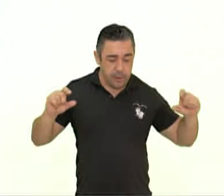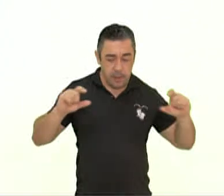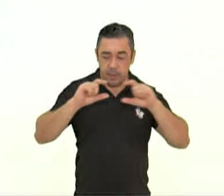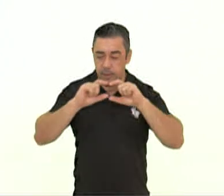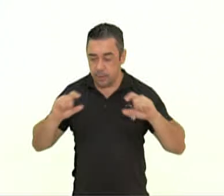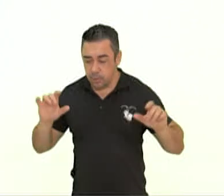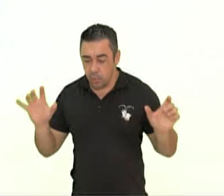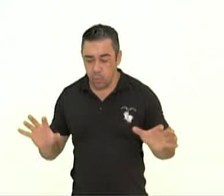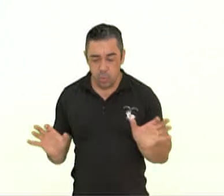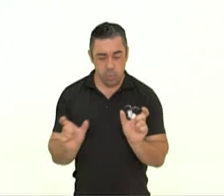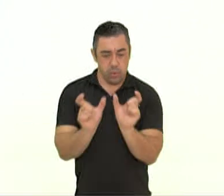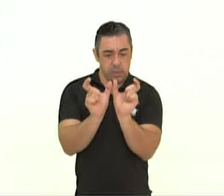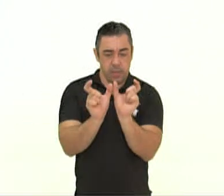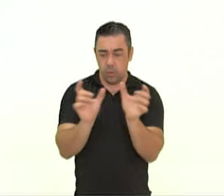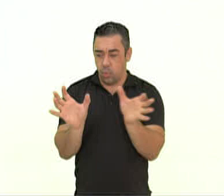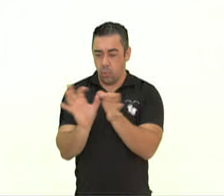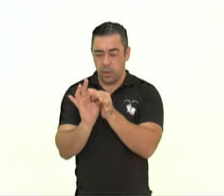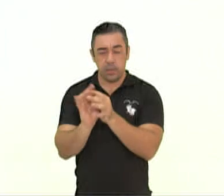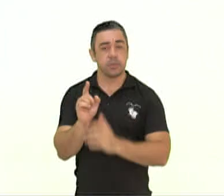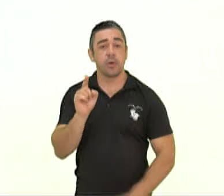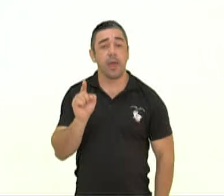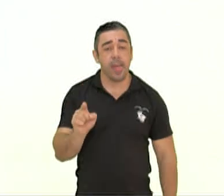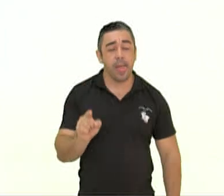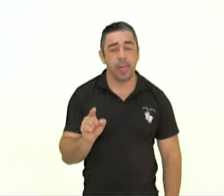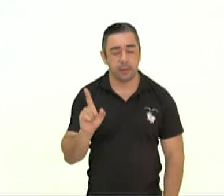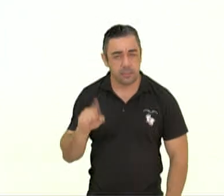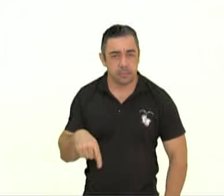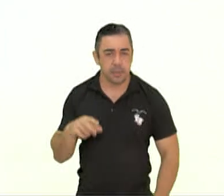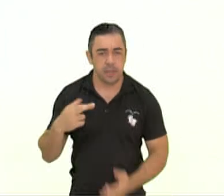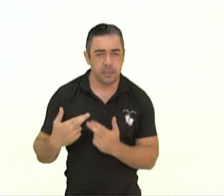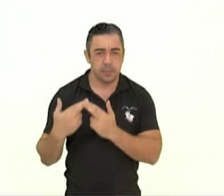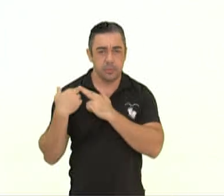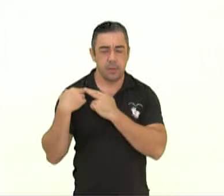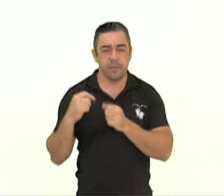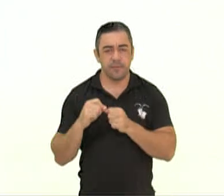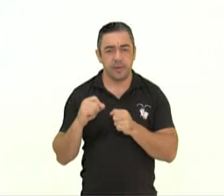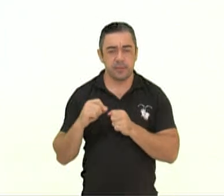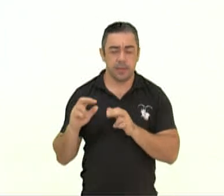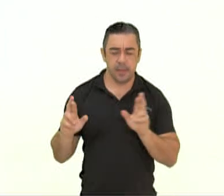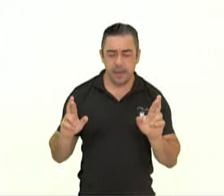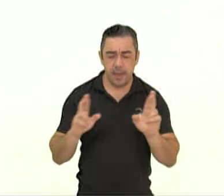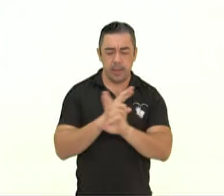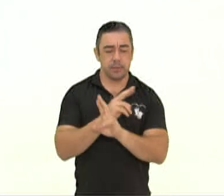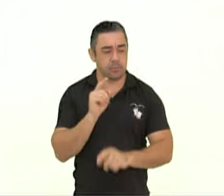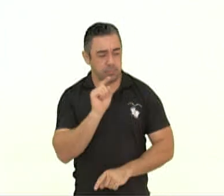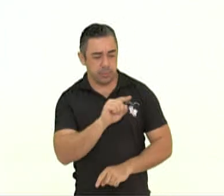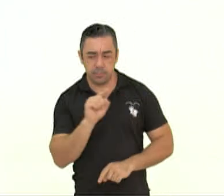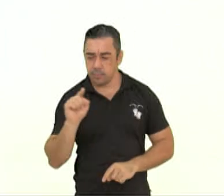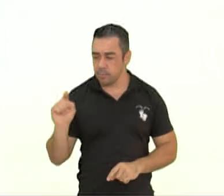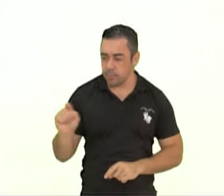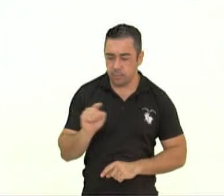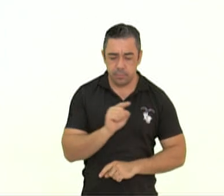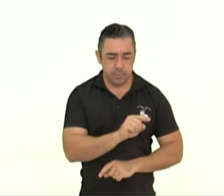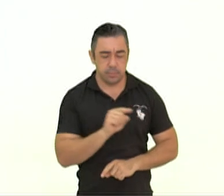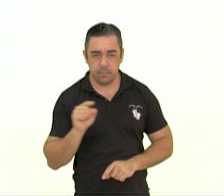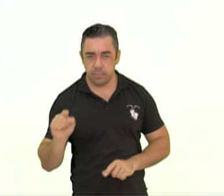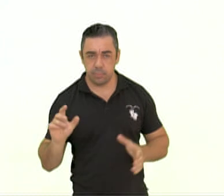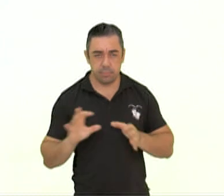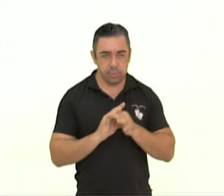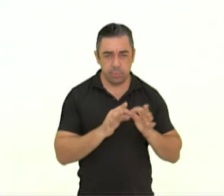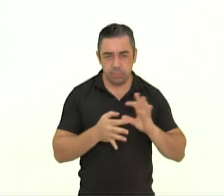são palavras ou expressões responsáveis pela criação de relações entre os segmentos do